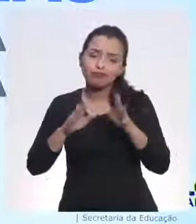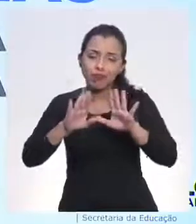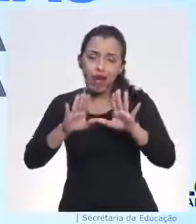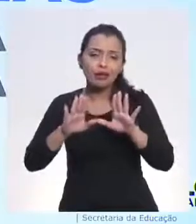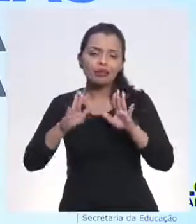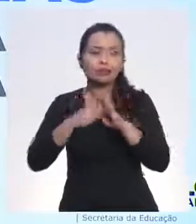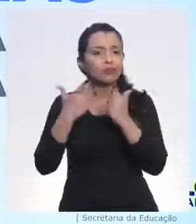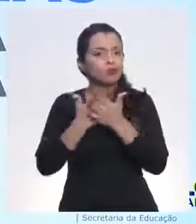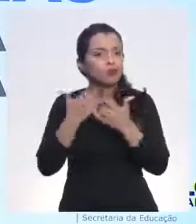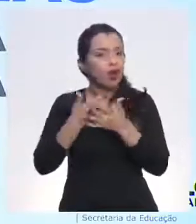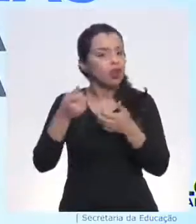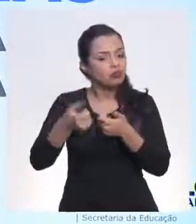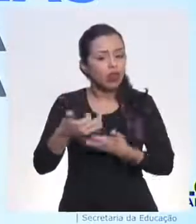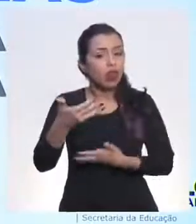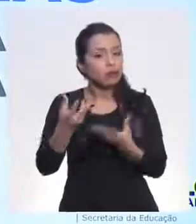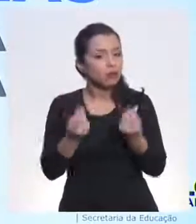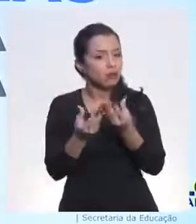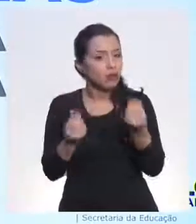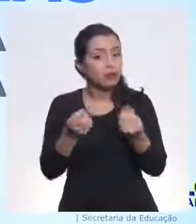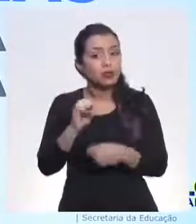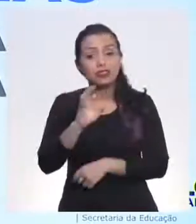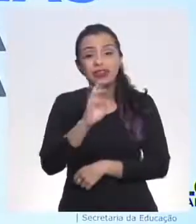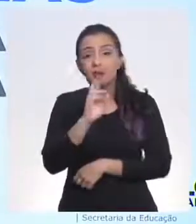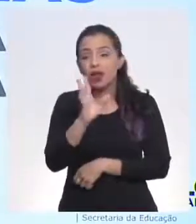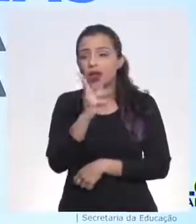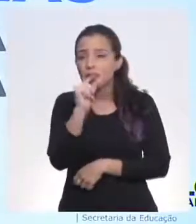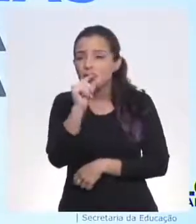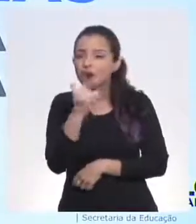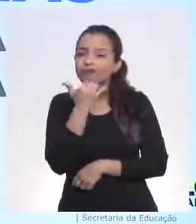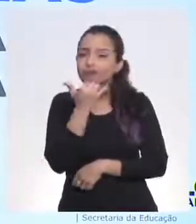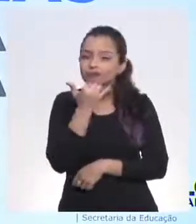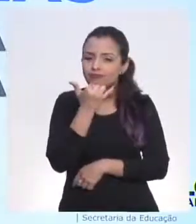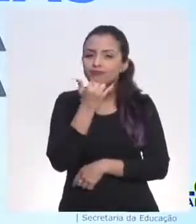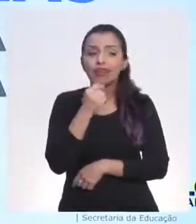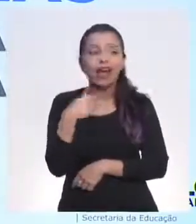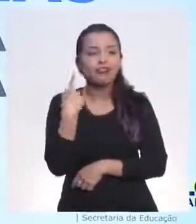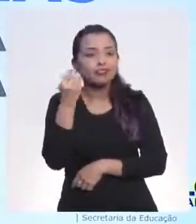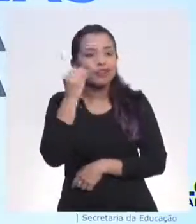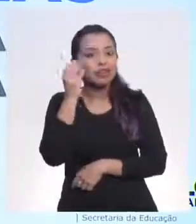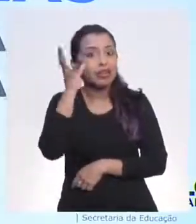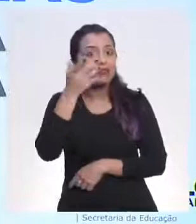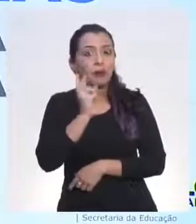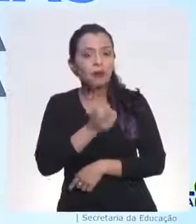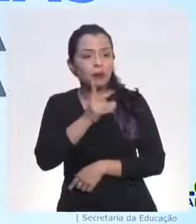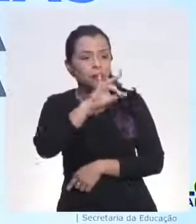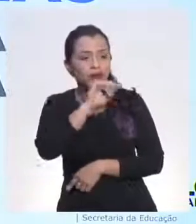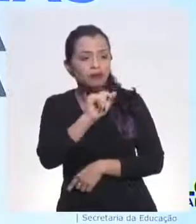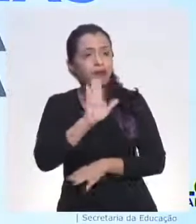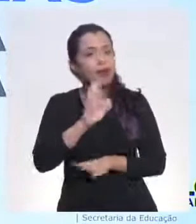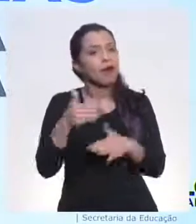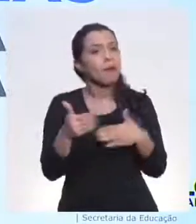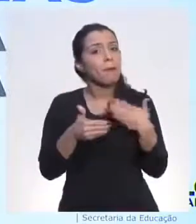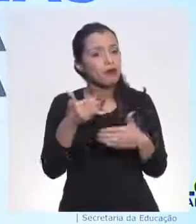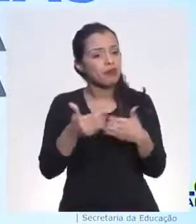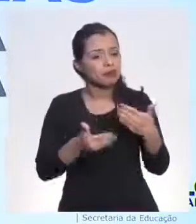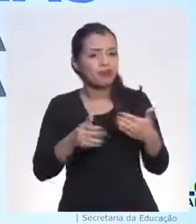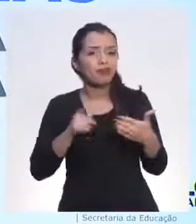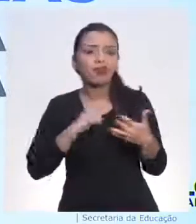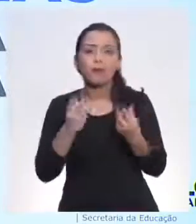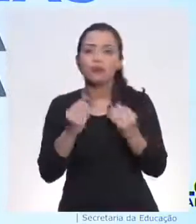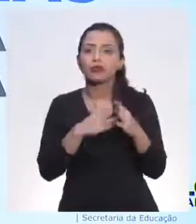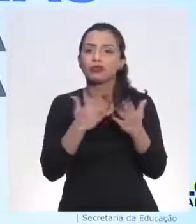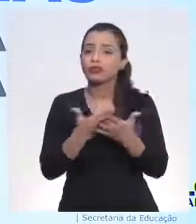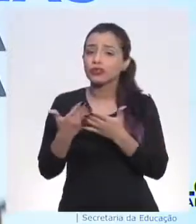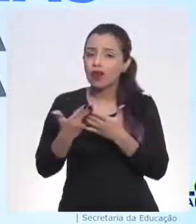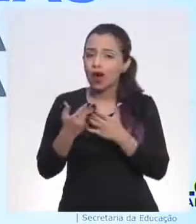aí, nós já pedimos desculpas, né? Sim. Infelizmente. Tentamos resolver no mesmo dia ali um processo, mas são muitas escolas